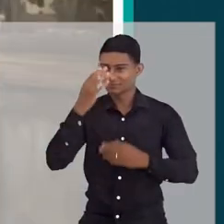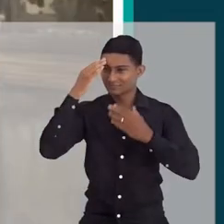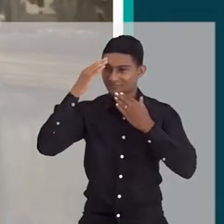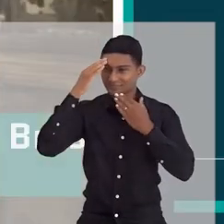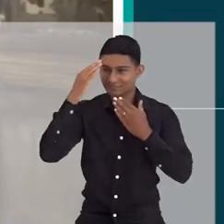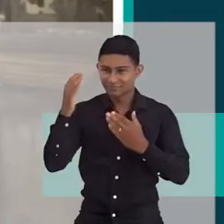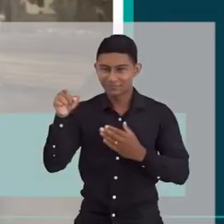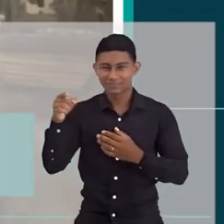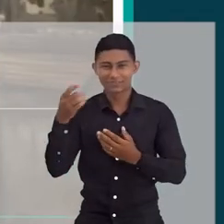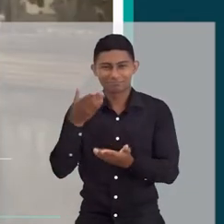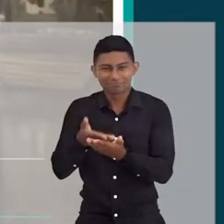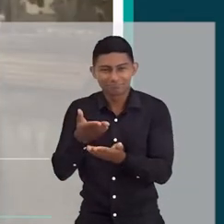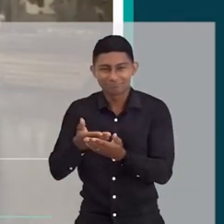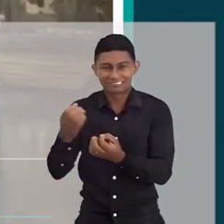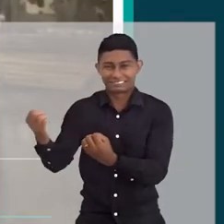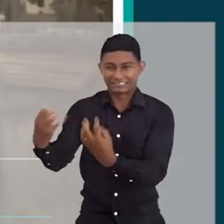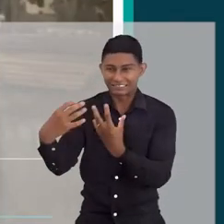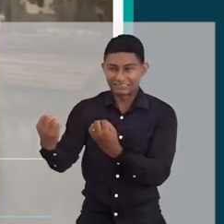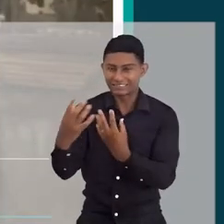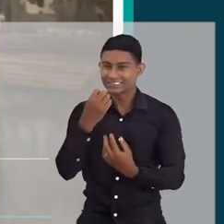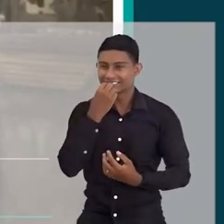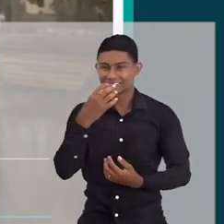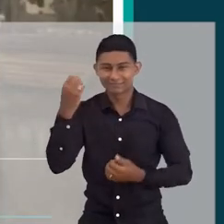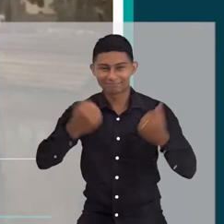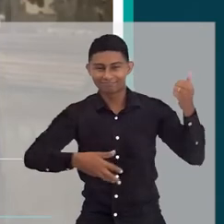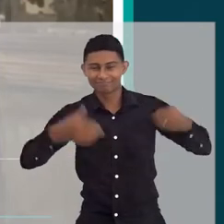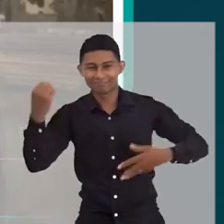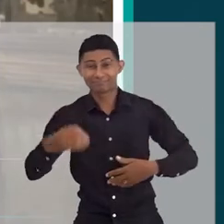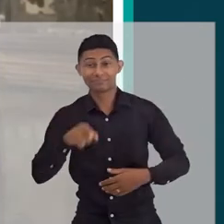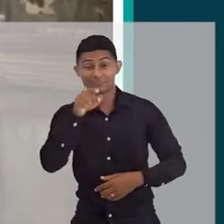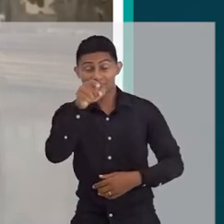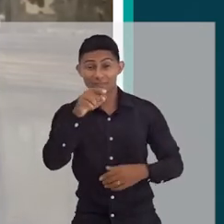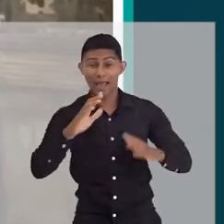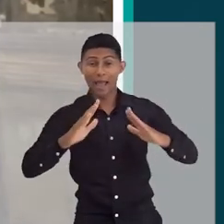aqui pela aula que você deu aqui para gente. E a